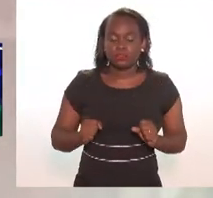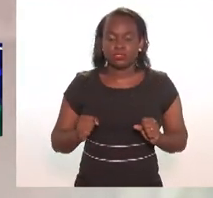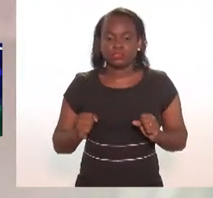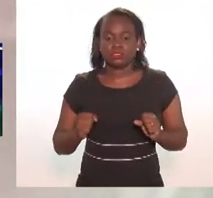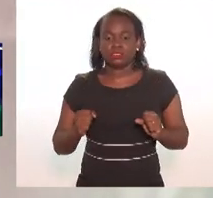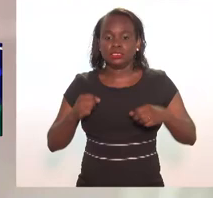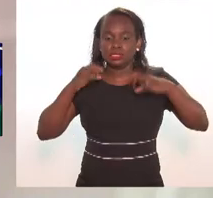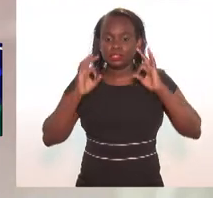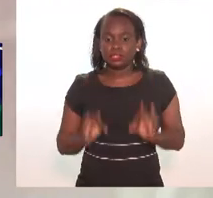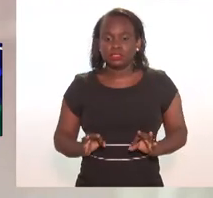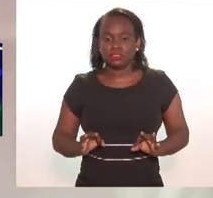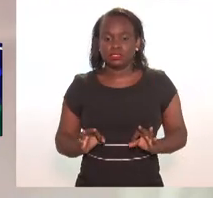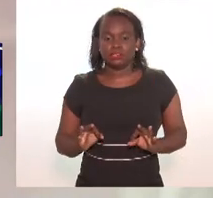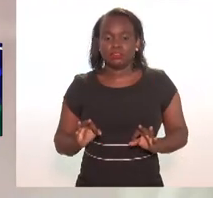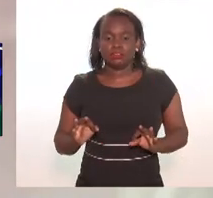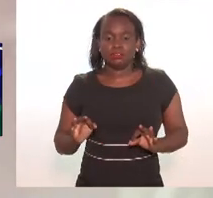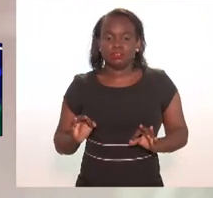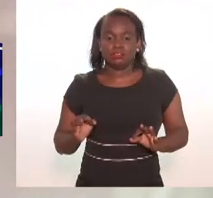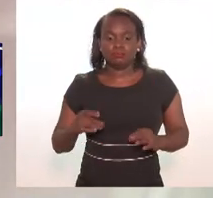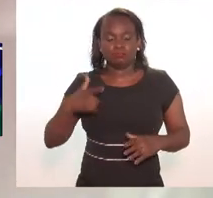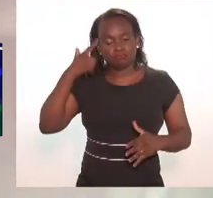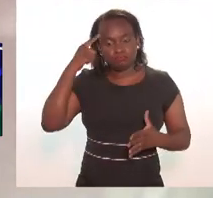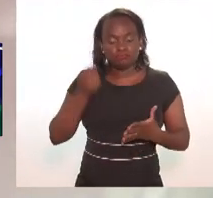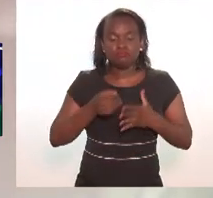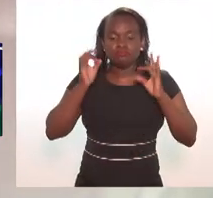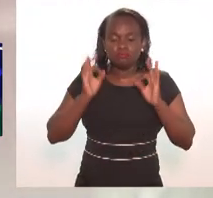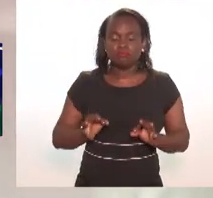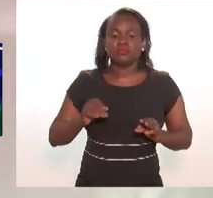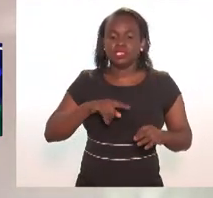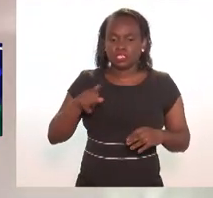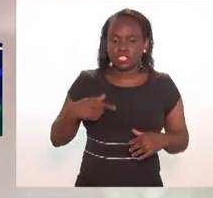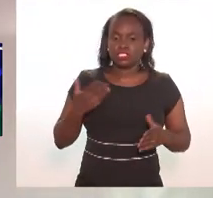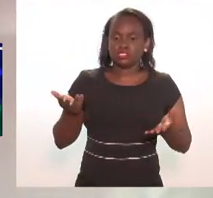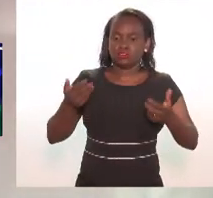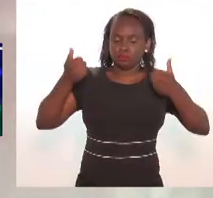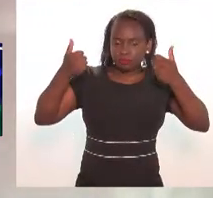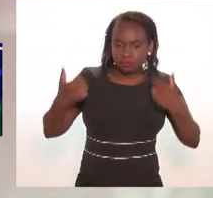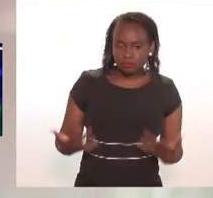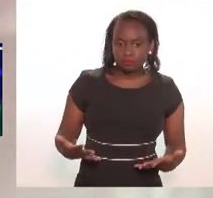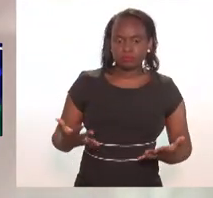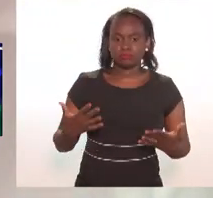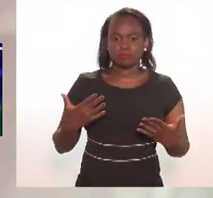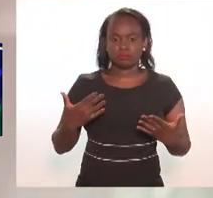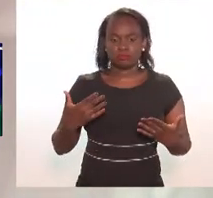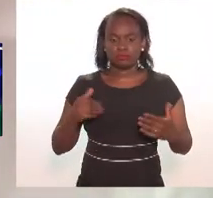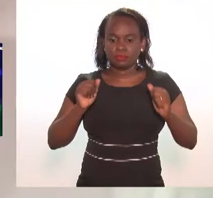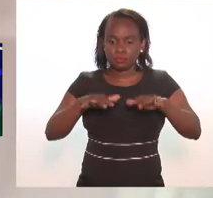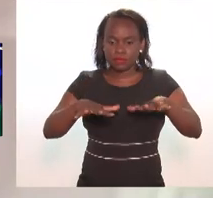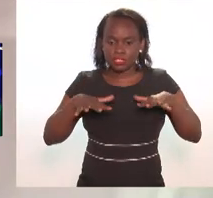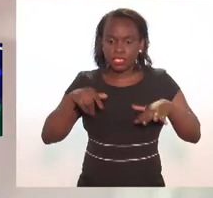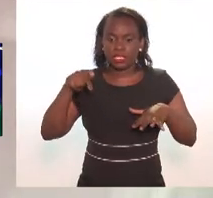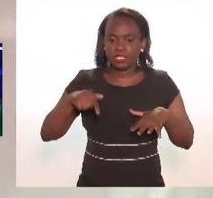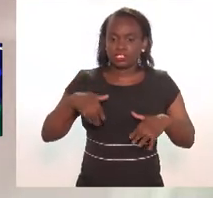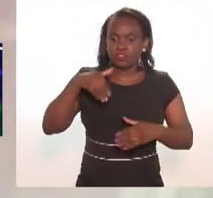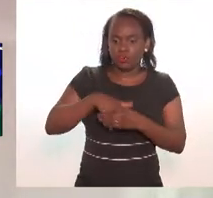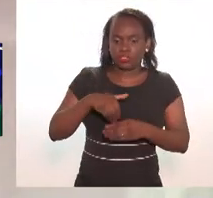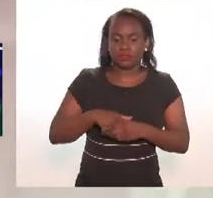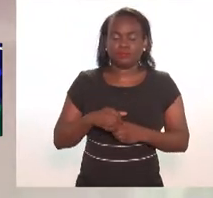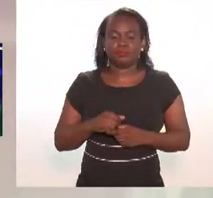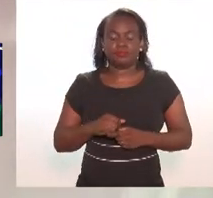ter certeza e convicção naquilo que a gente se coloca, né, no plenário e nas